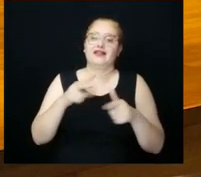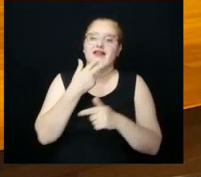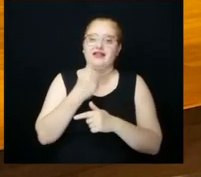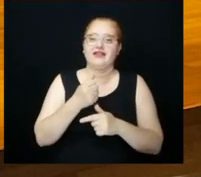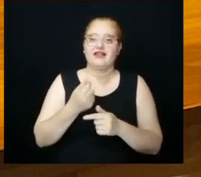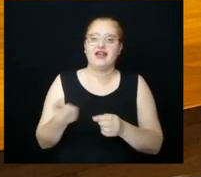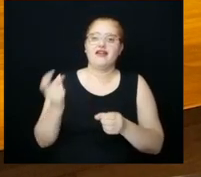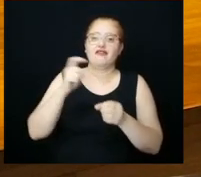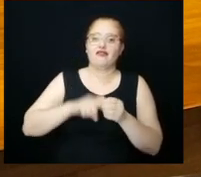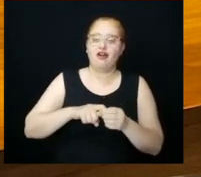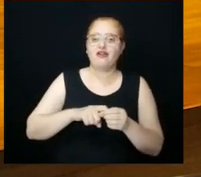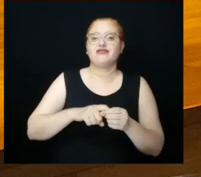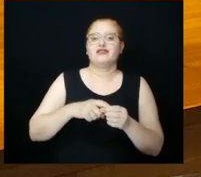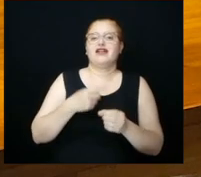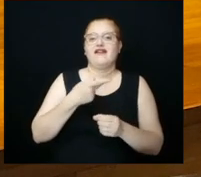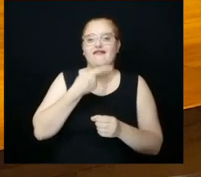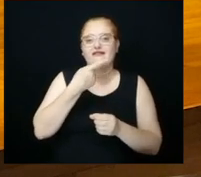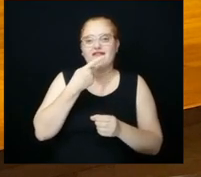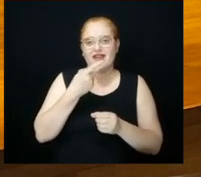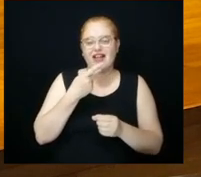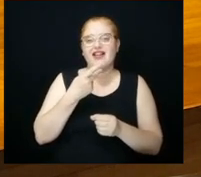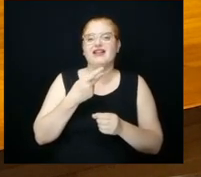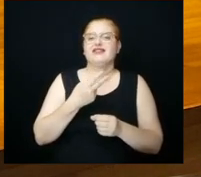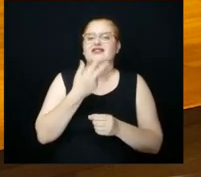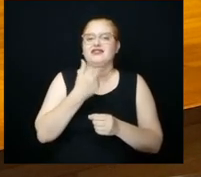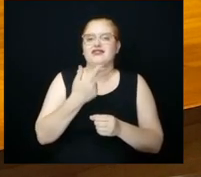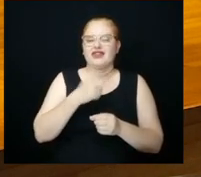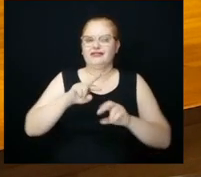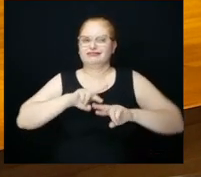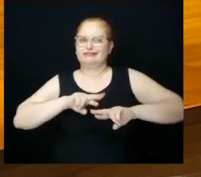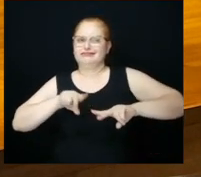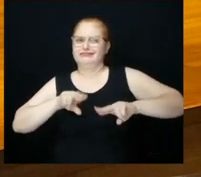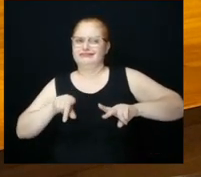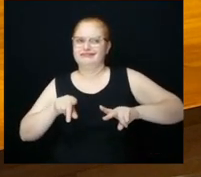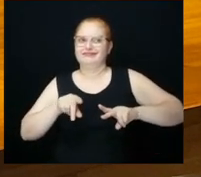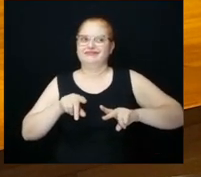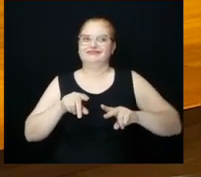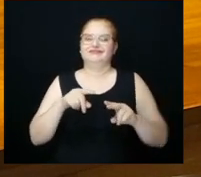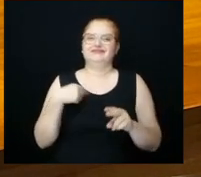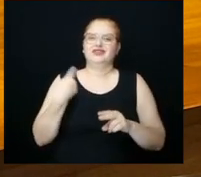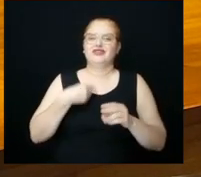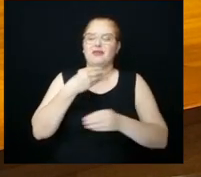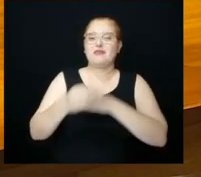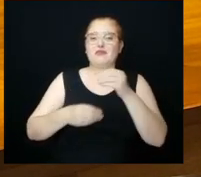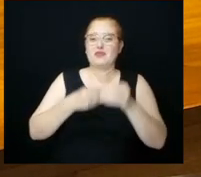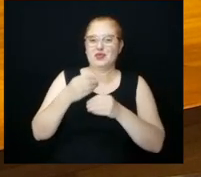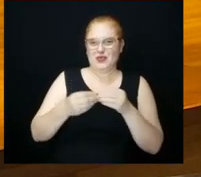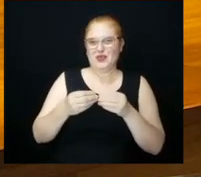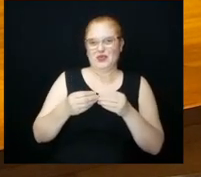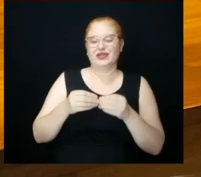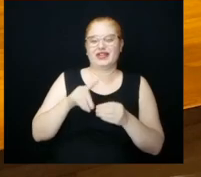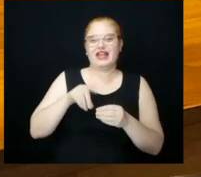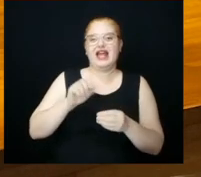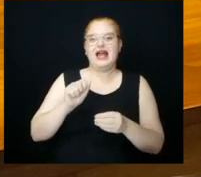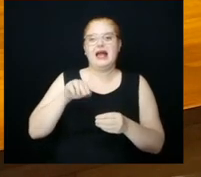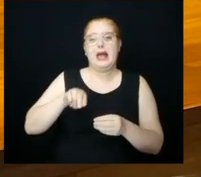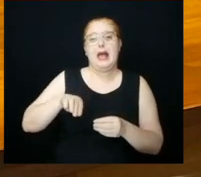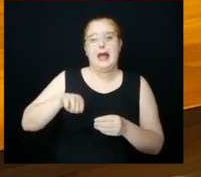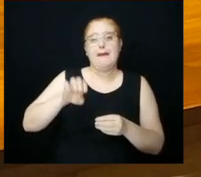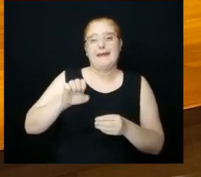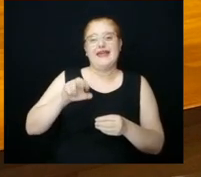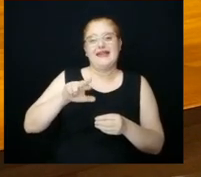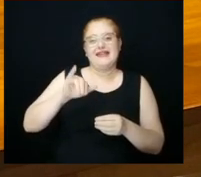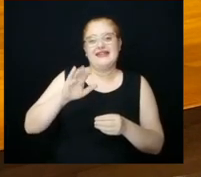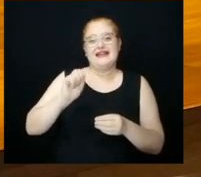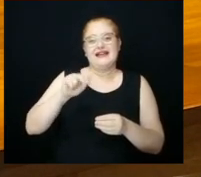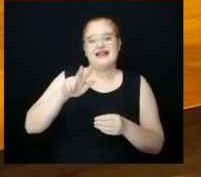falando com um sotaque exagerado, e falando que são americana, né? Então, isso é uma brincadeira e é como